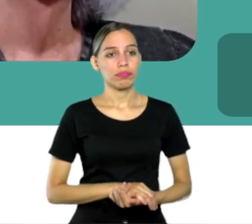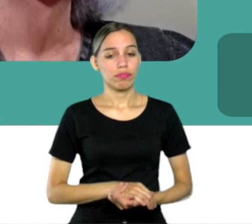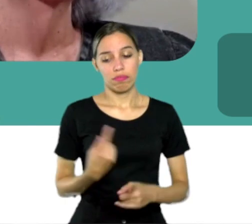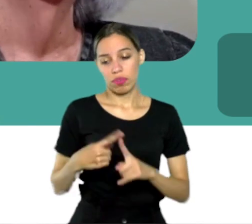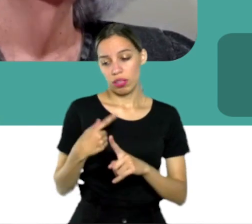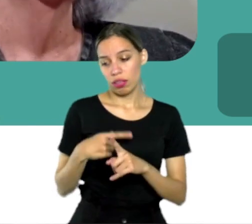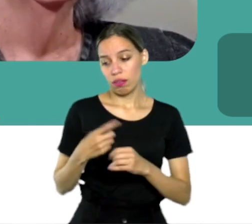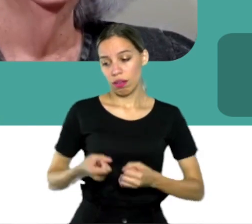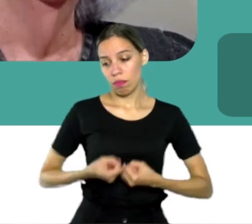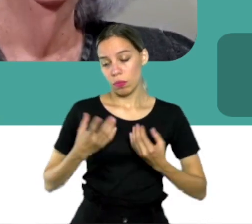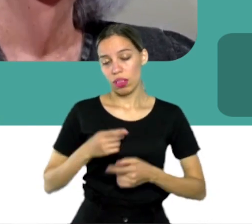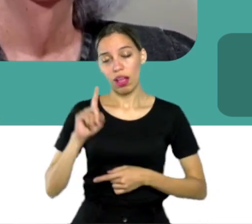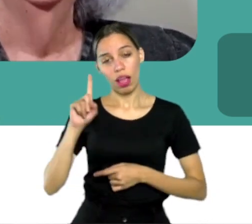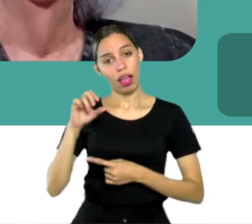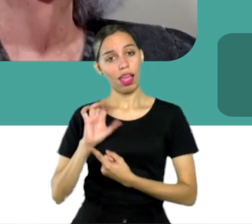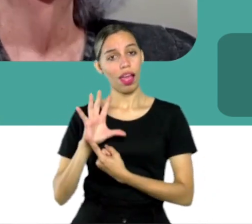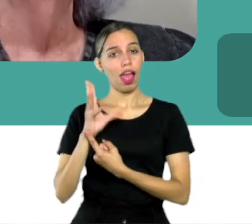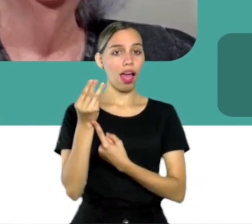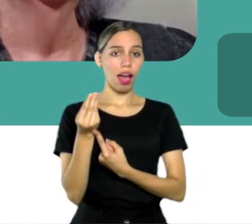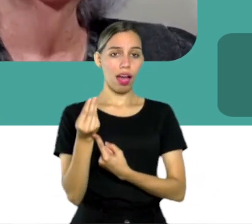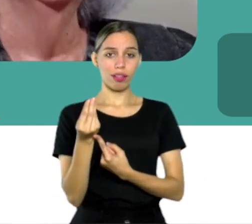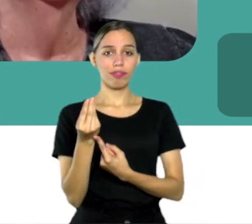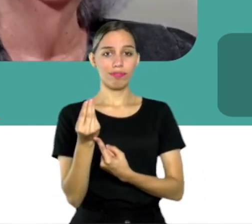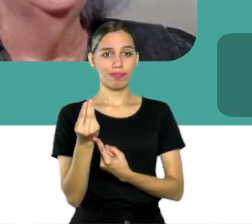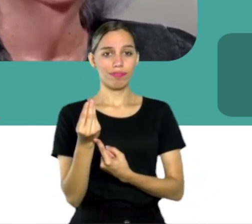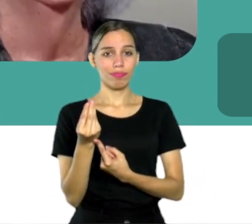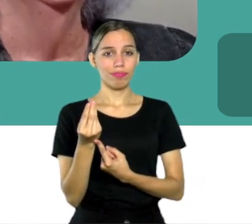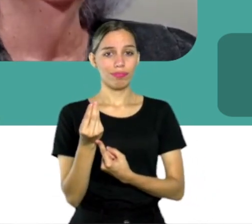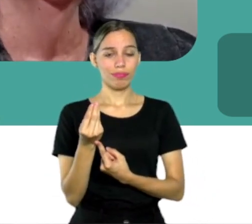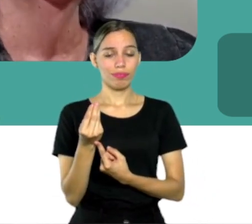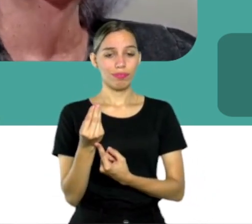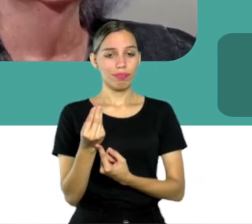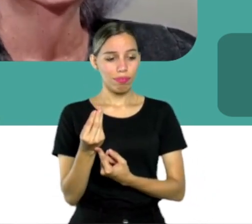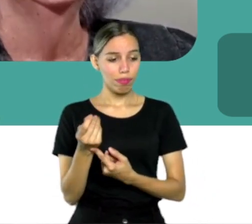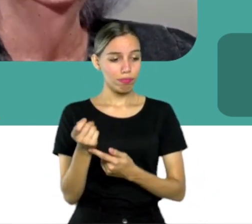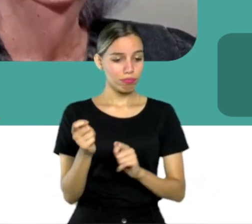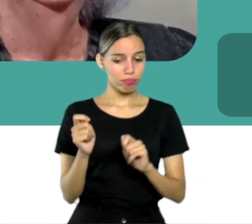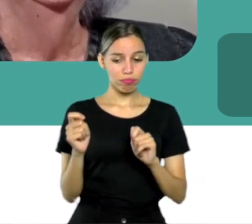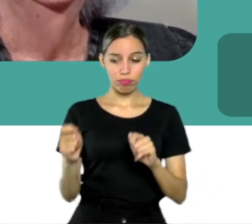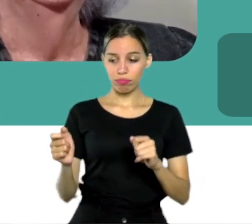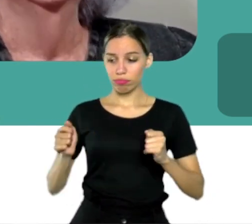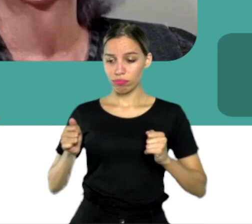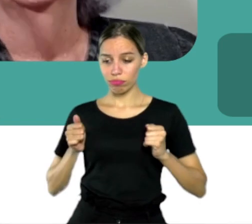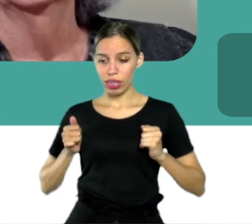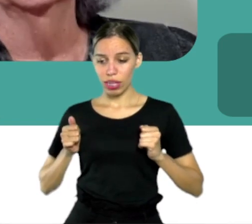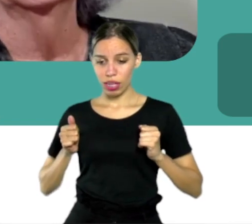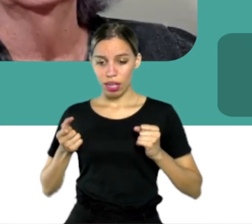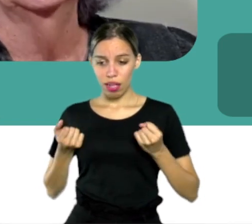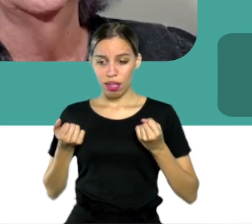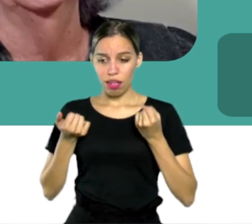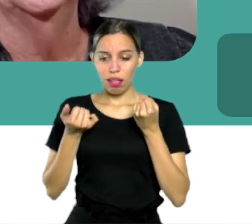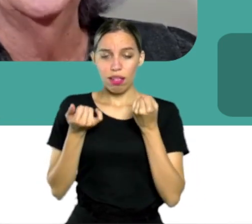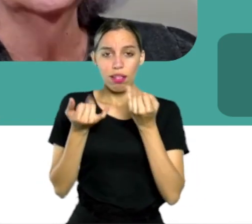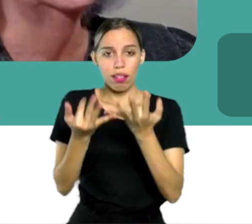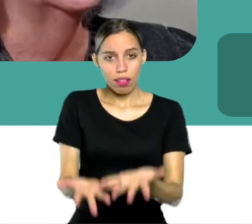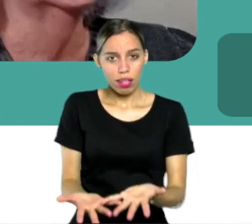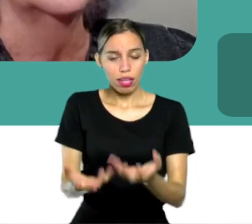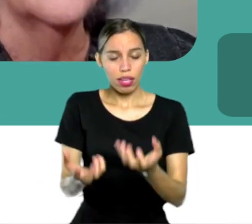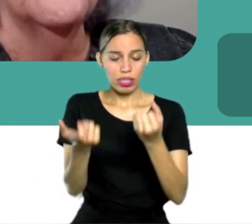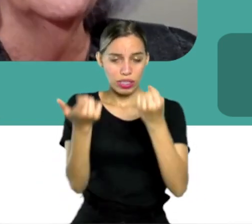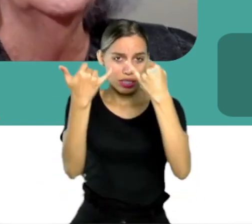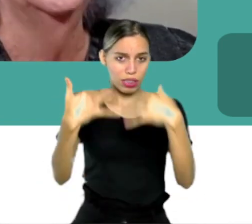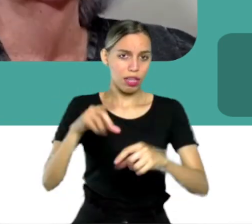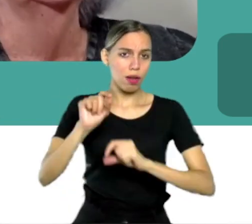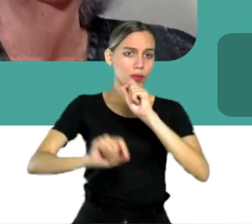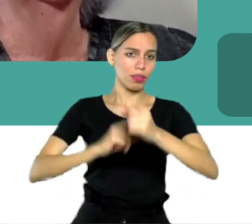é a arte, de forma geral, né? Essa expressão que dá conta de dizer as coisas que acontecem e as que